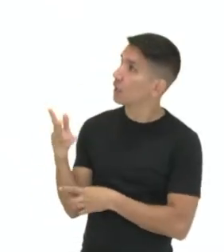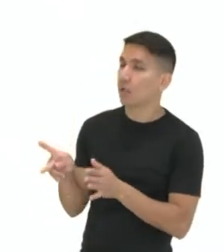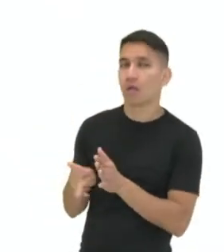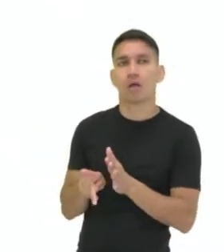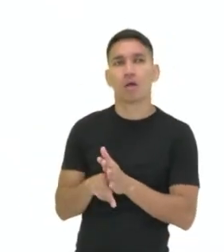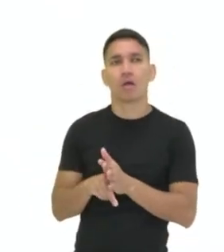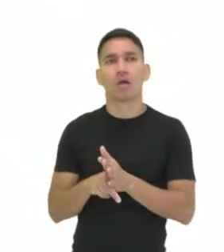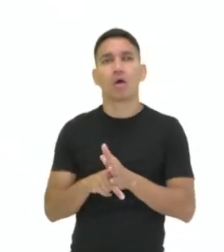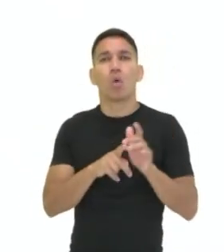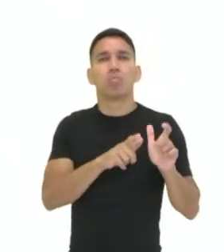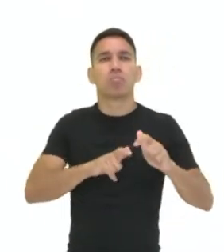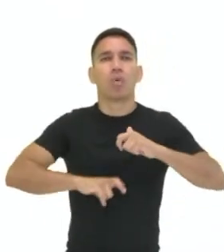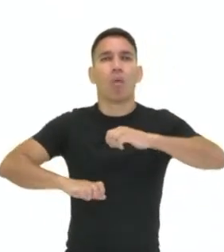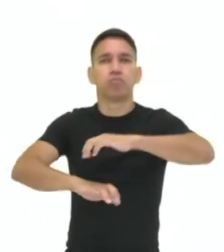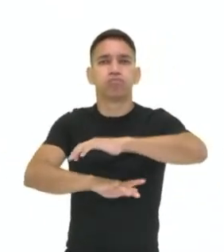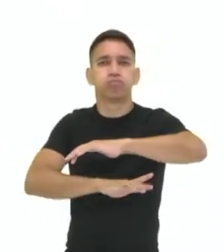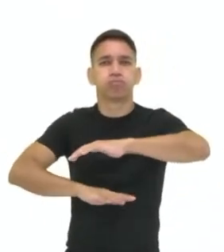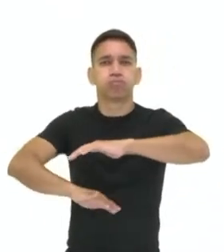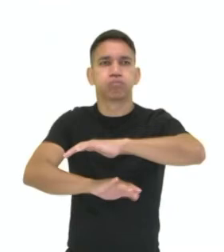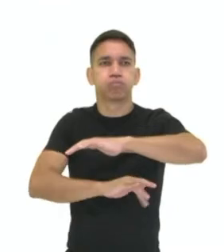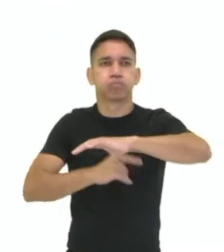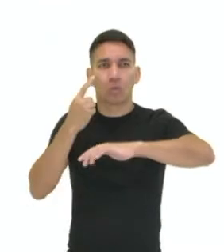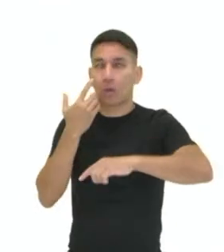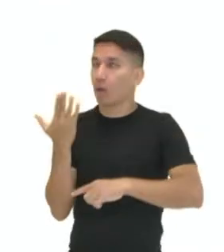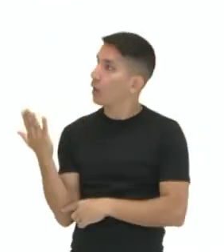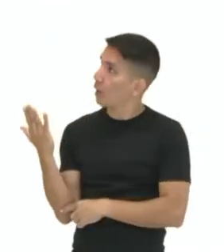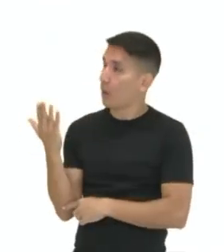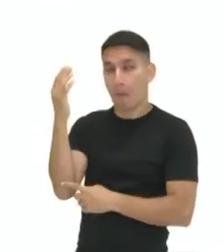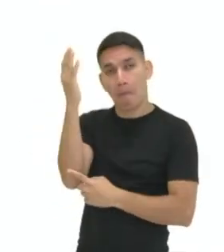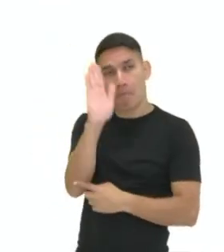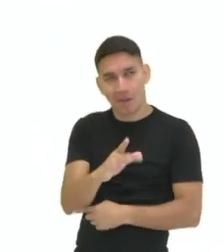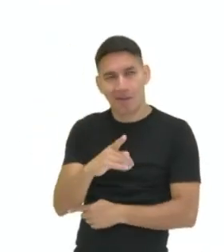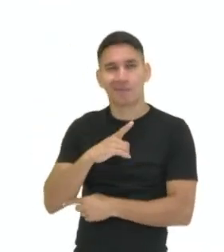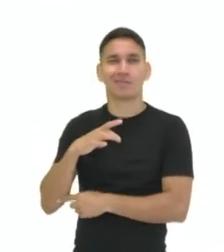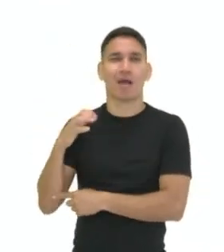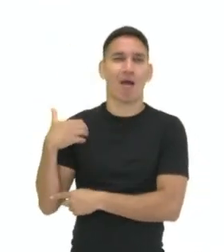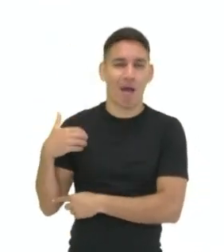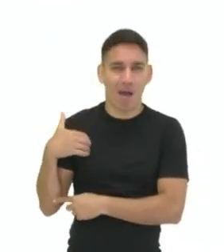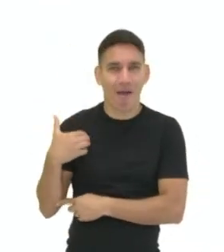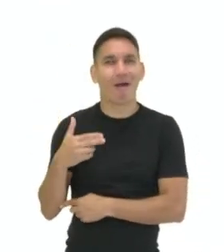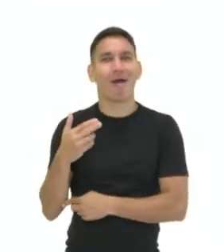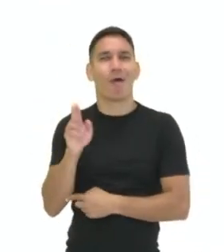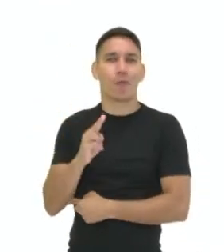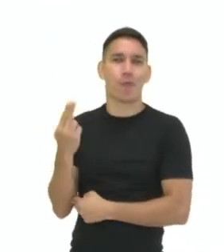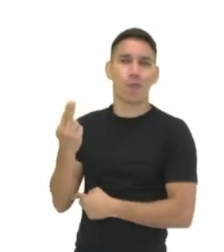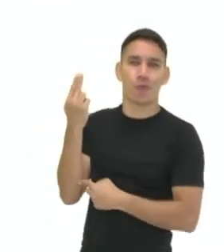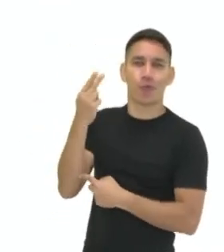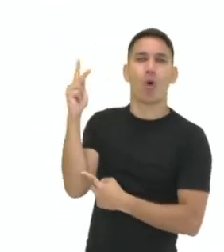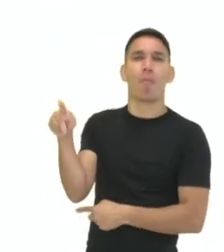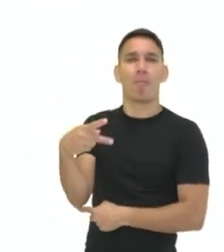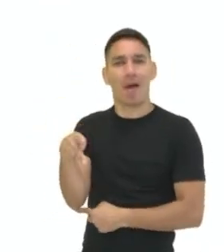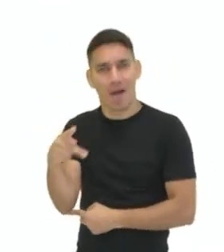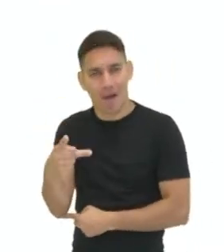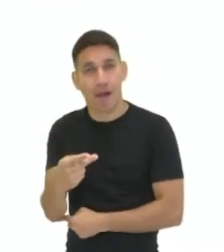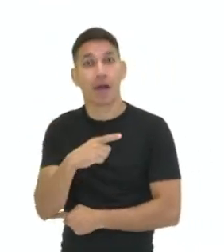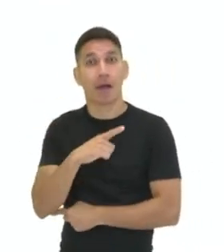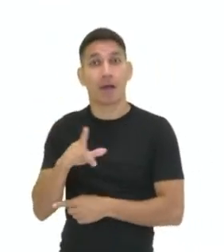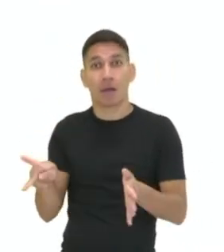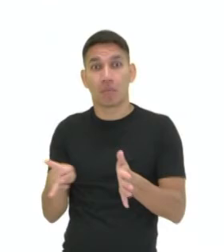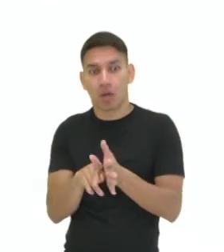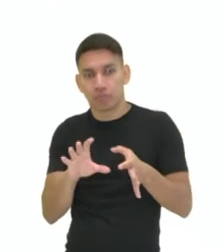aquífero Guarani, que pega aqui, ó, uma boa parte do Brasil, Argentina, Uruguai e Paraguai, e que é um reservatório aí